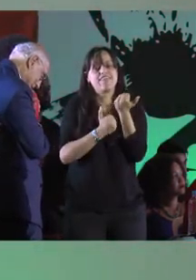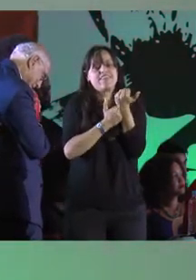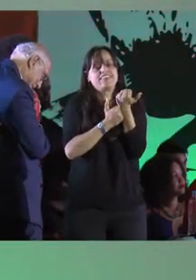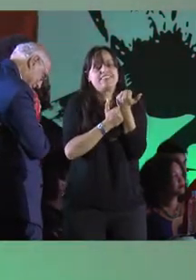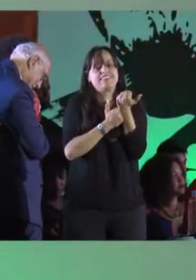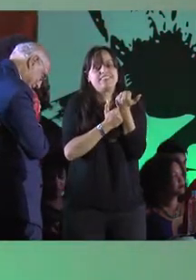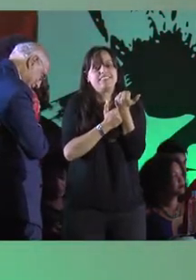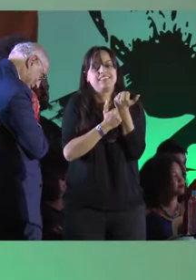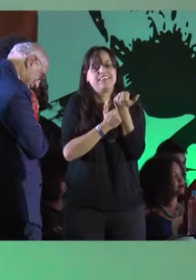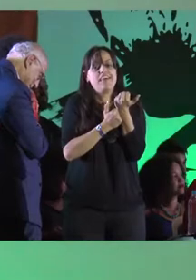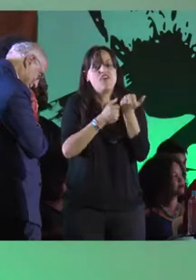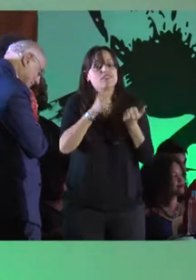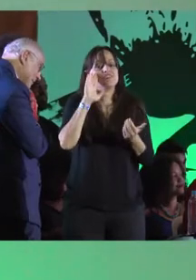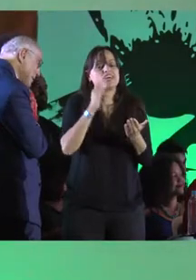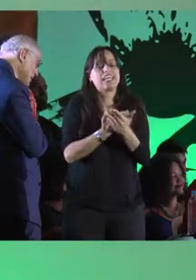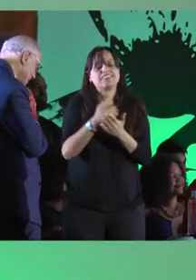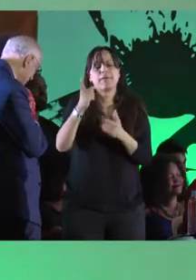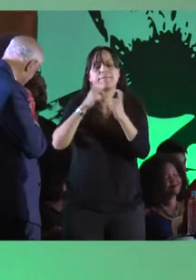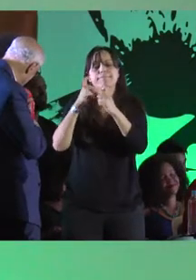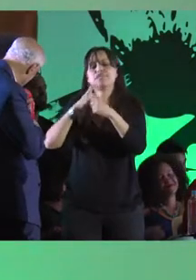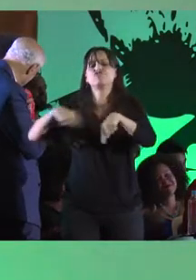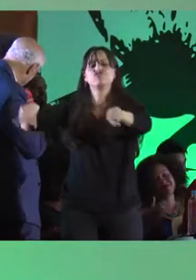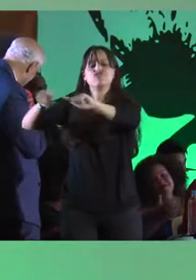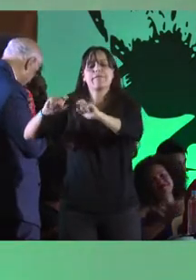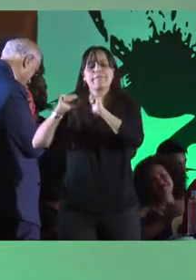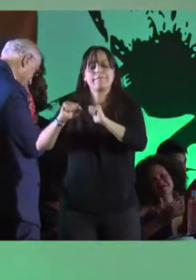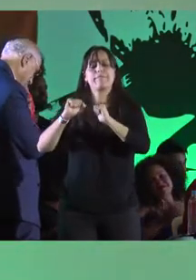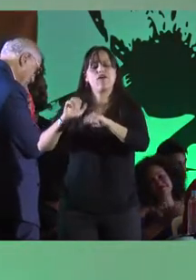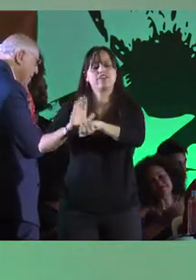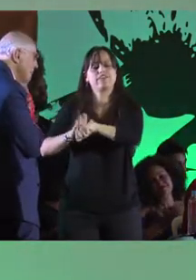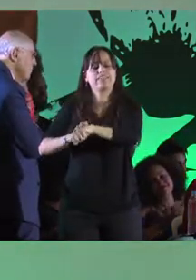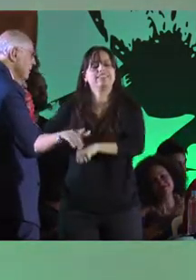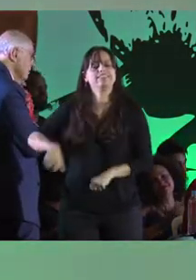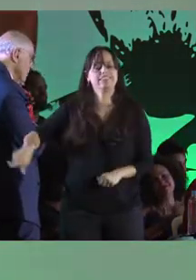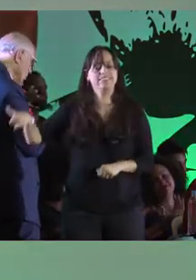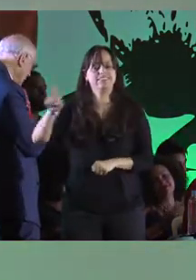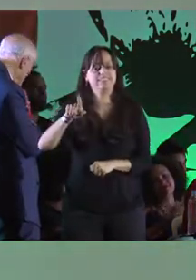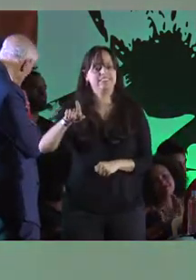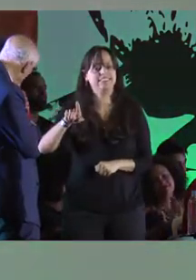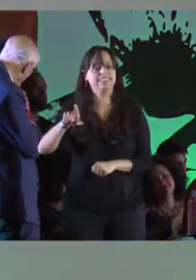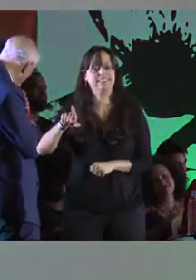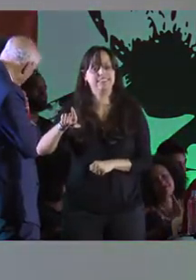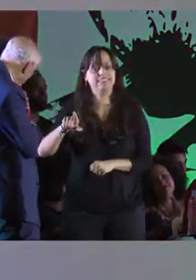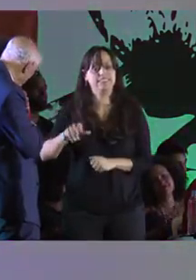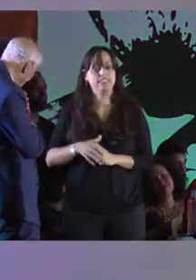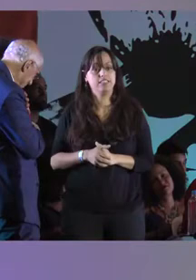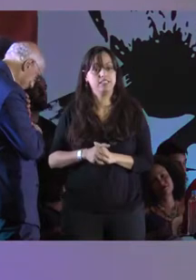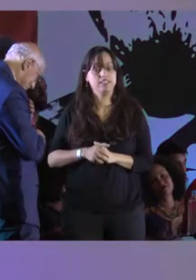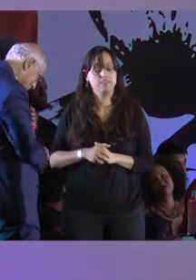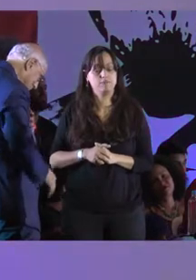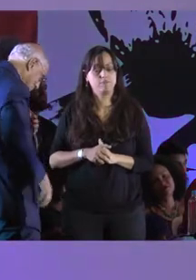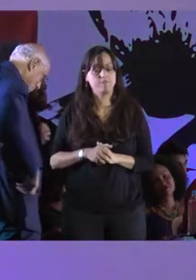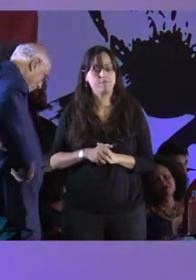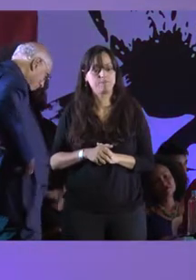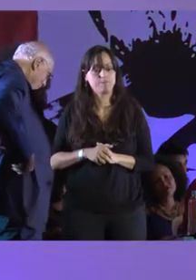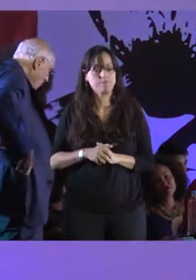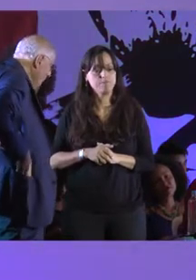que vocês contam ao país. Então vocês estão enfrentando uma coisa